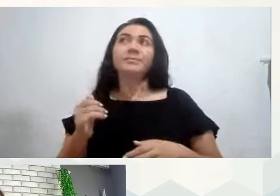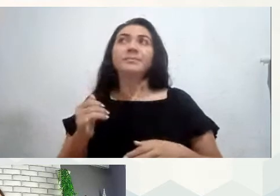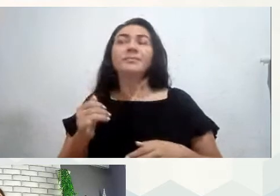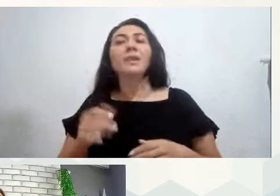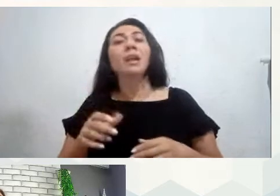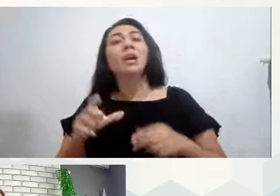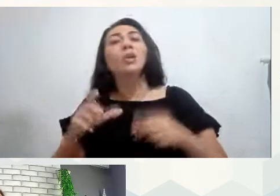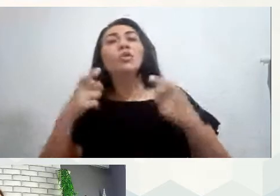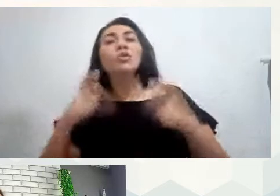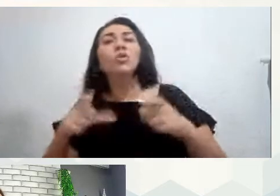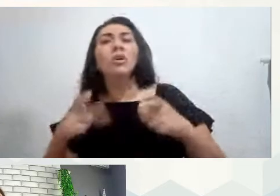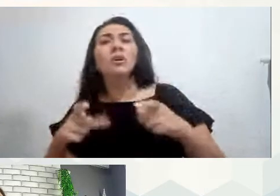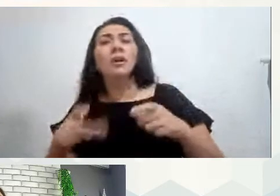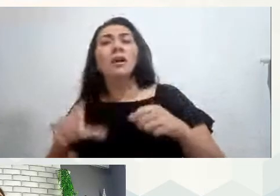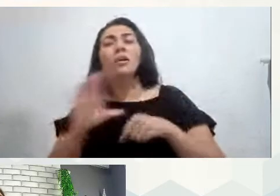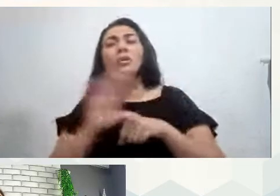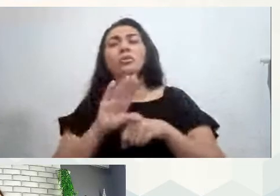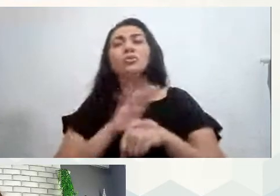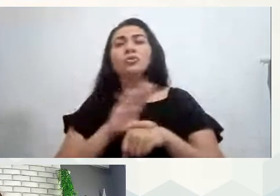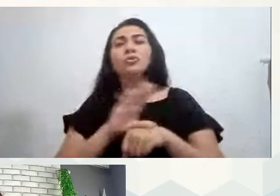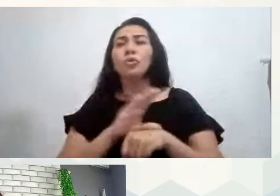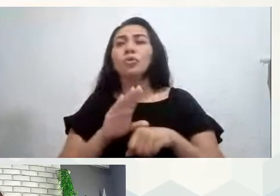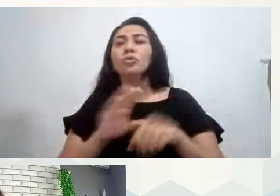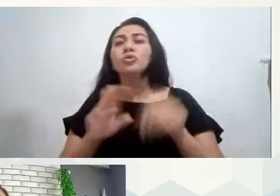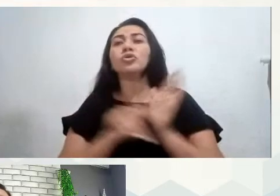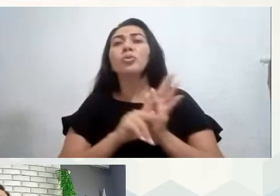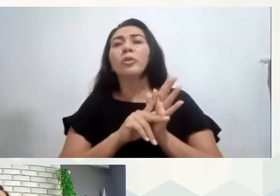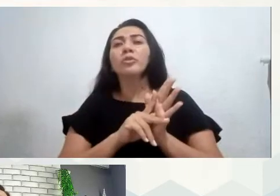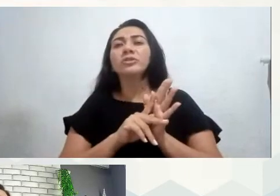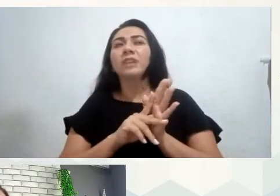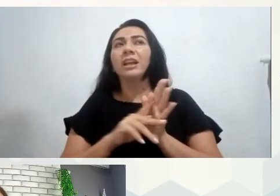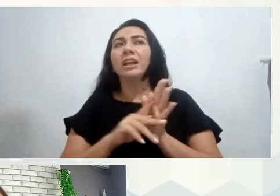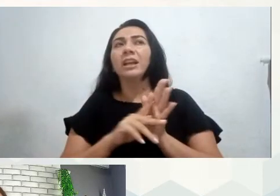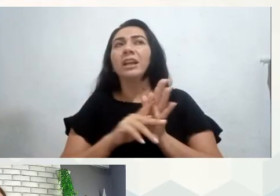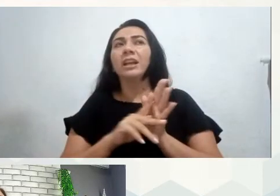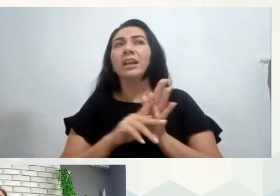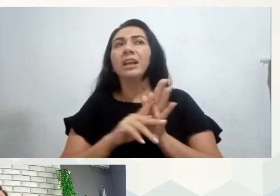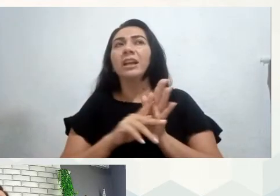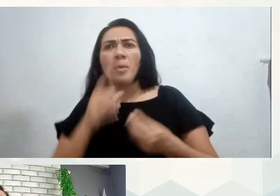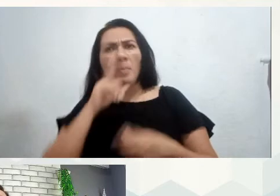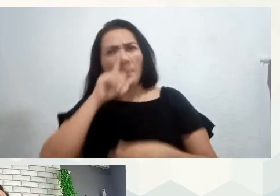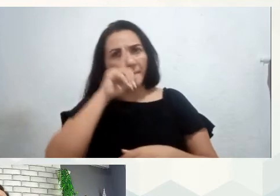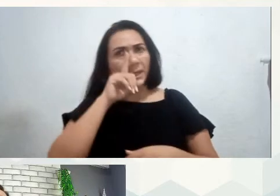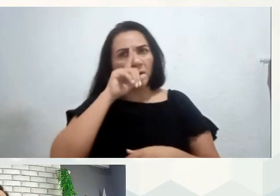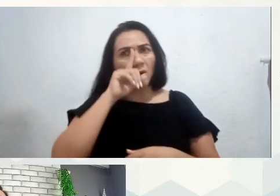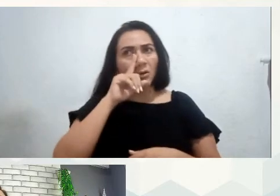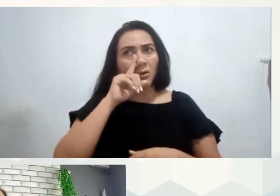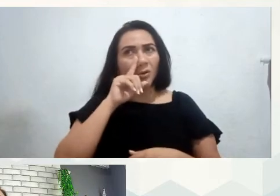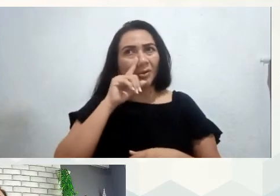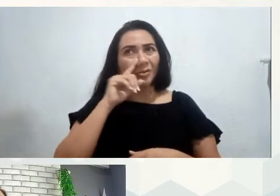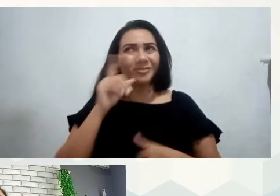conhece. Então, são regiões que são periféricas, que são carentes de